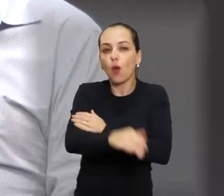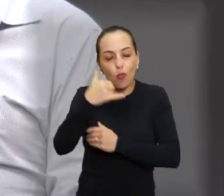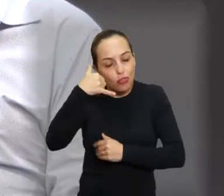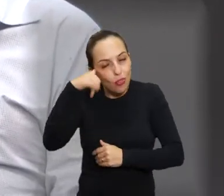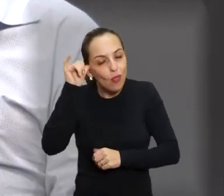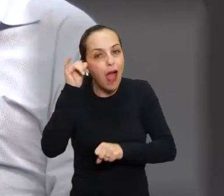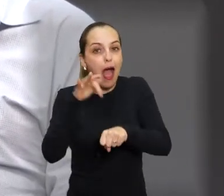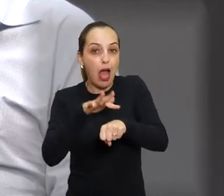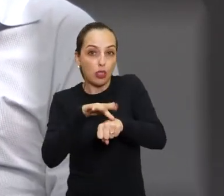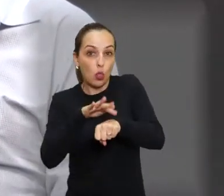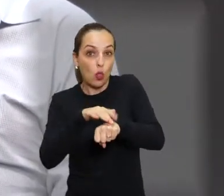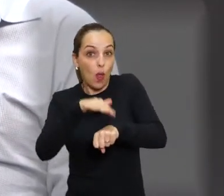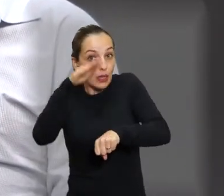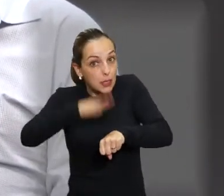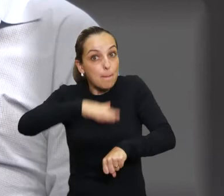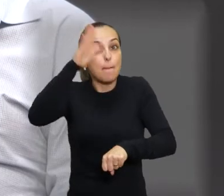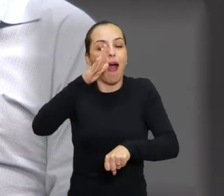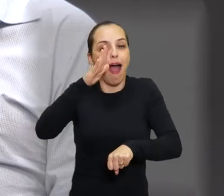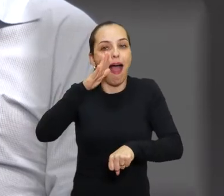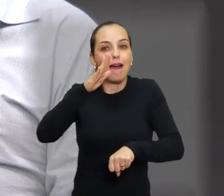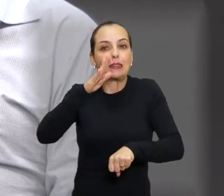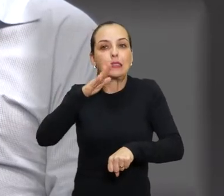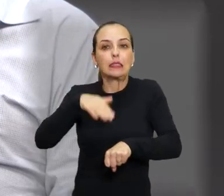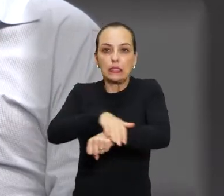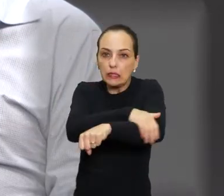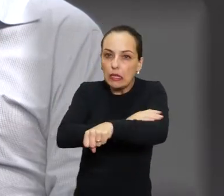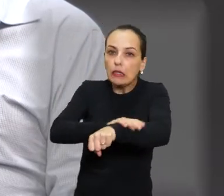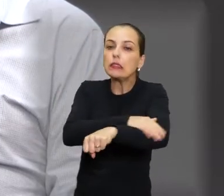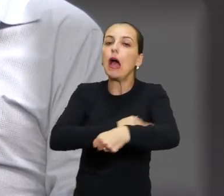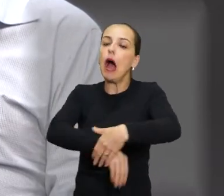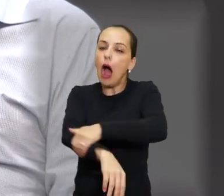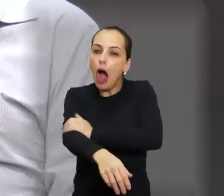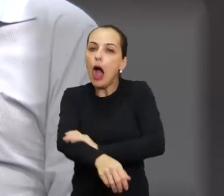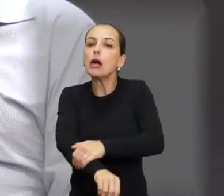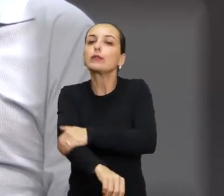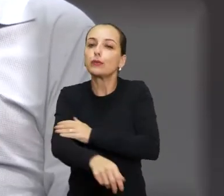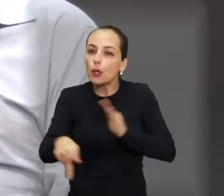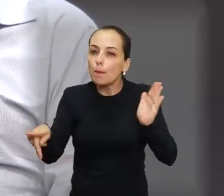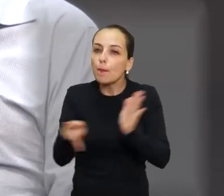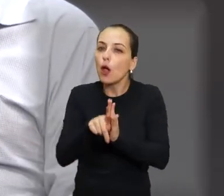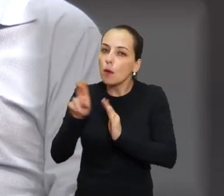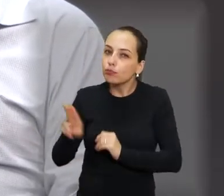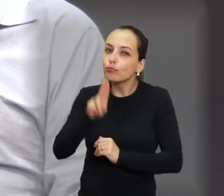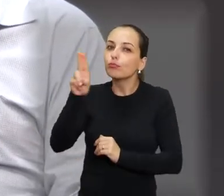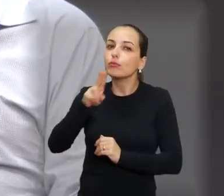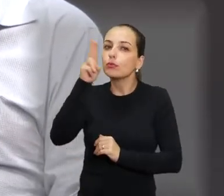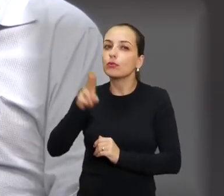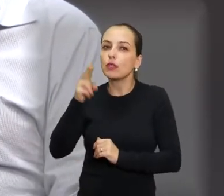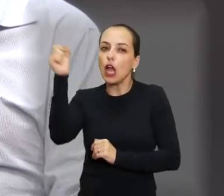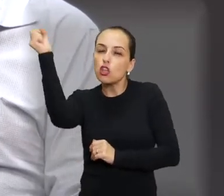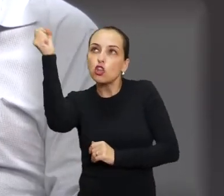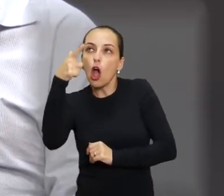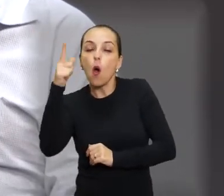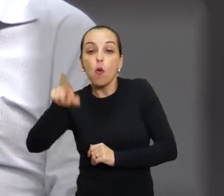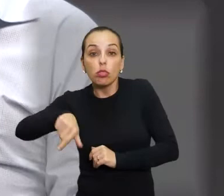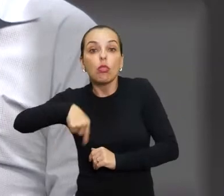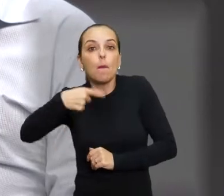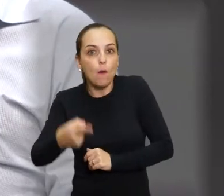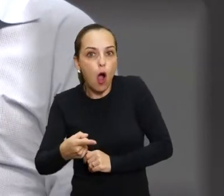grau. Aí os cuidados são a dor, hidratar a pele, evitar infecção secundária quando muito extensa,